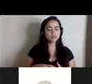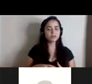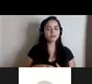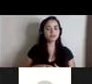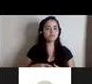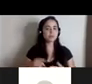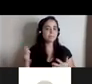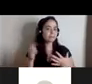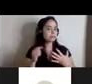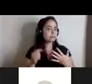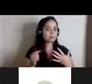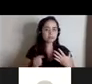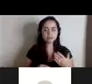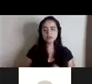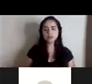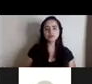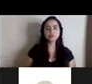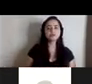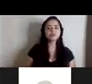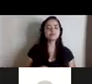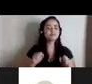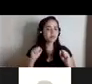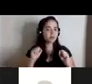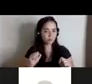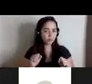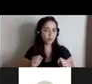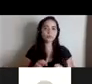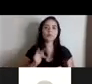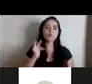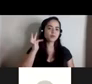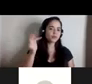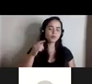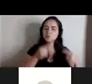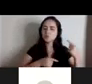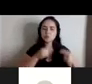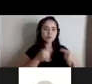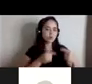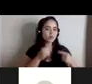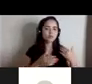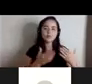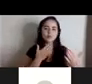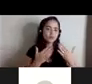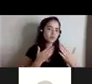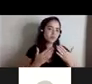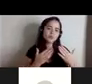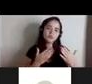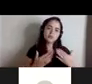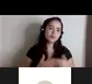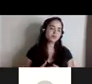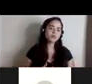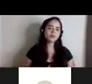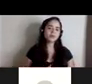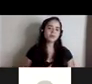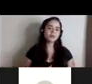questões, e me coloco à disposição aqui para a gente discutir, para a gente conversar sobre